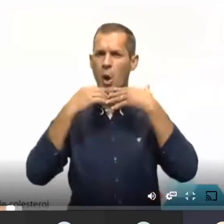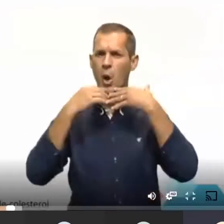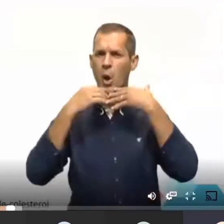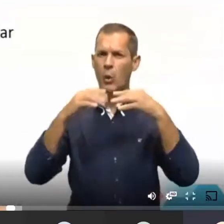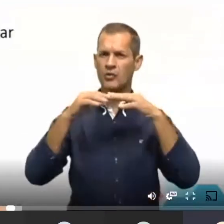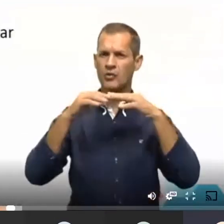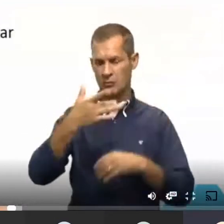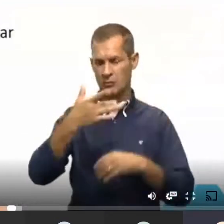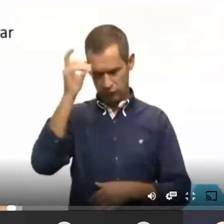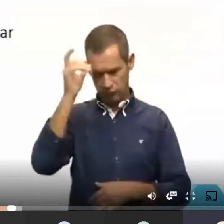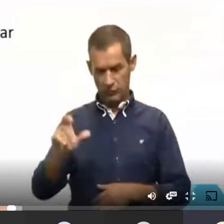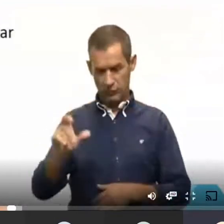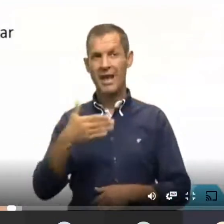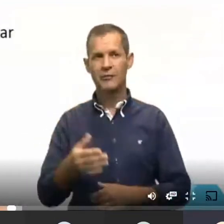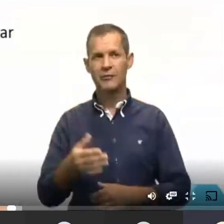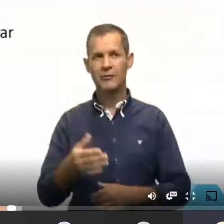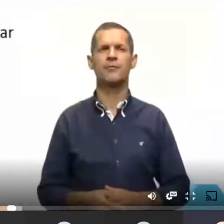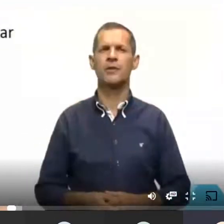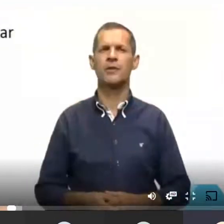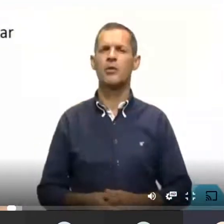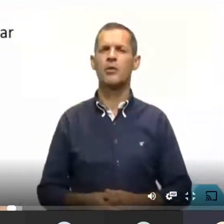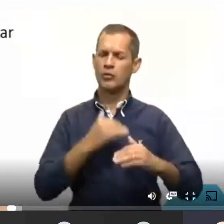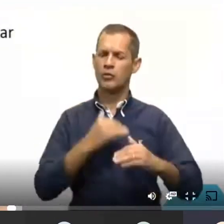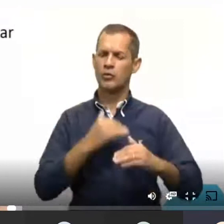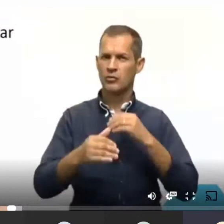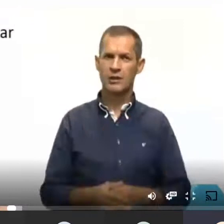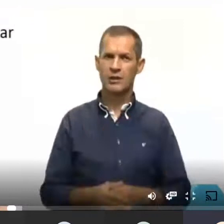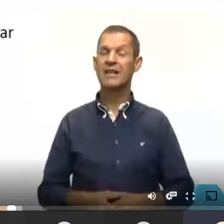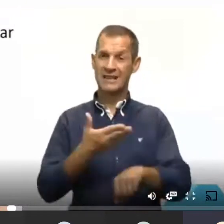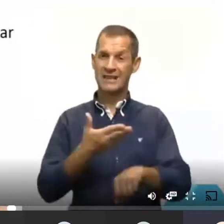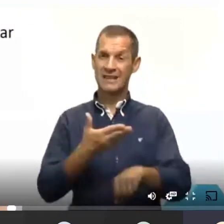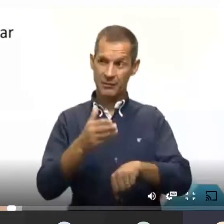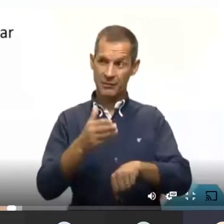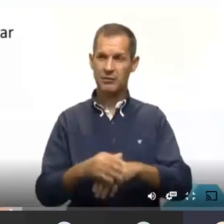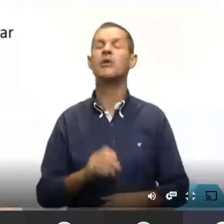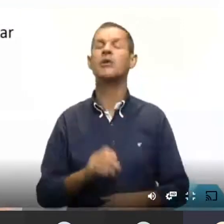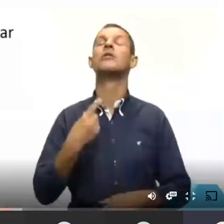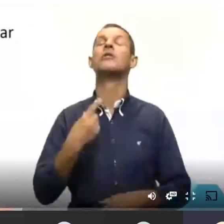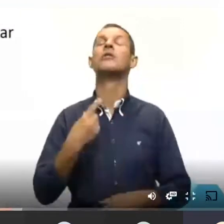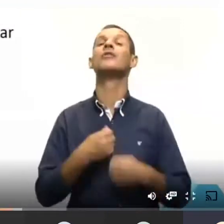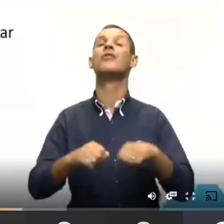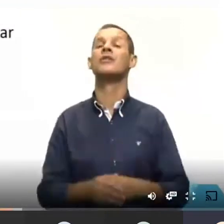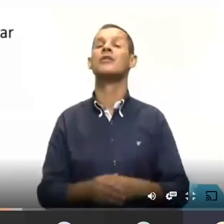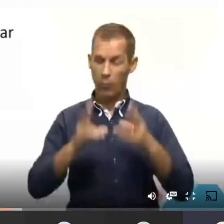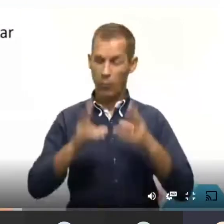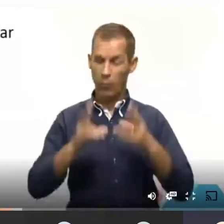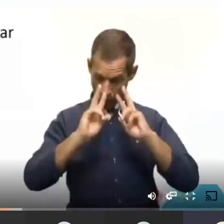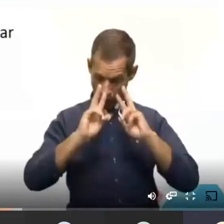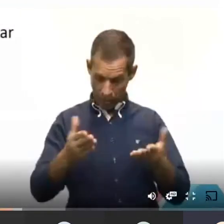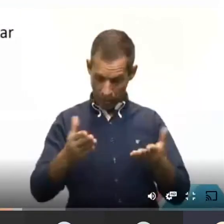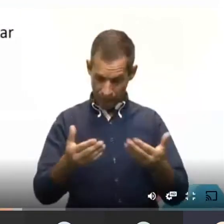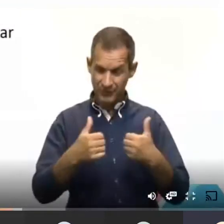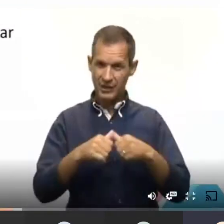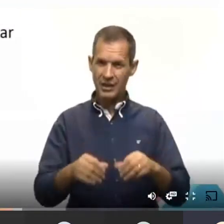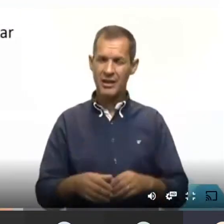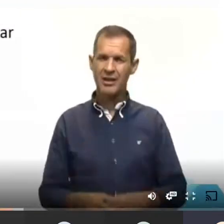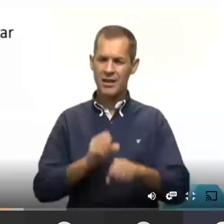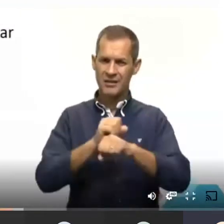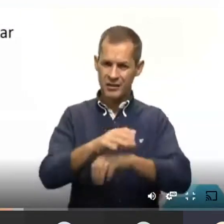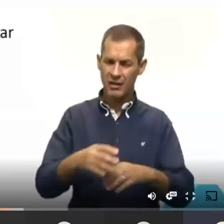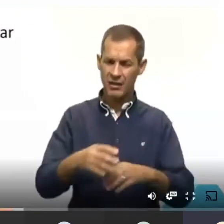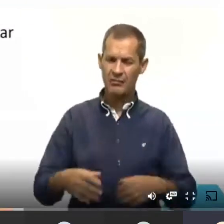cérebro. Então, no desenvolvimento da nossa prática, o que nós precisamos observar